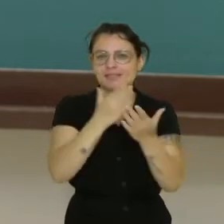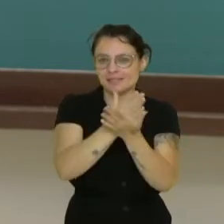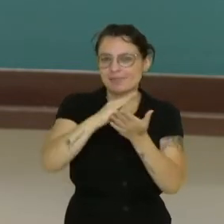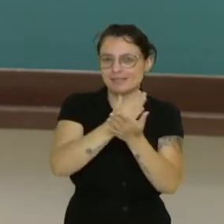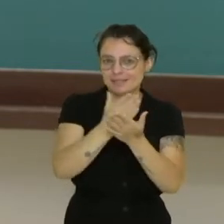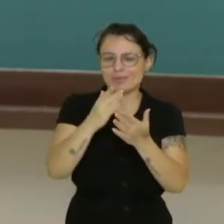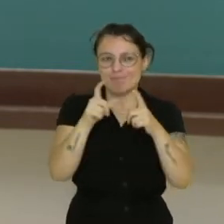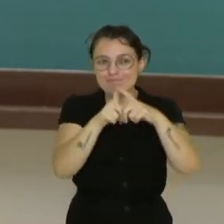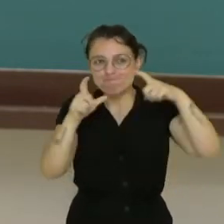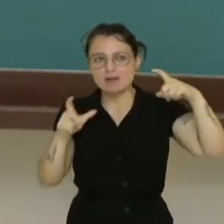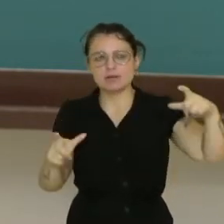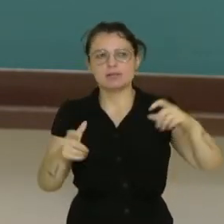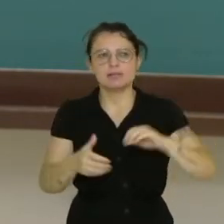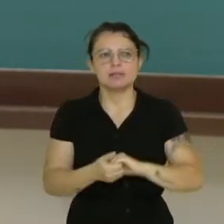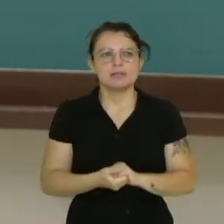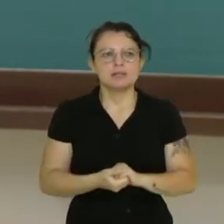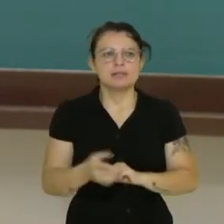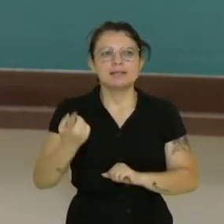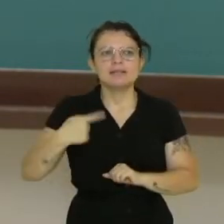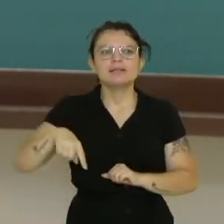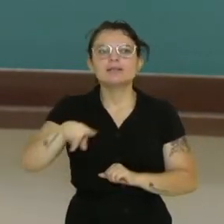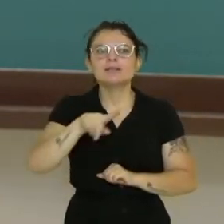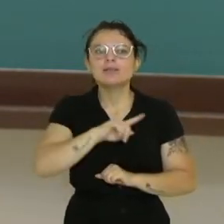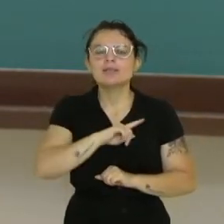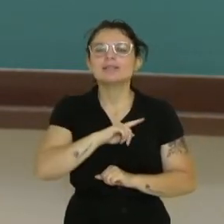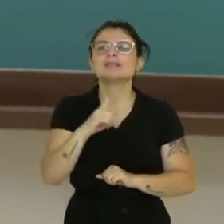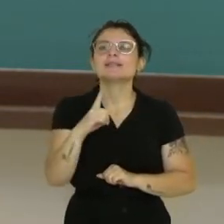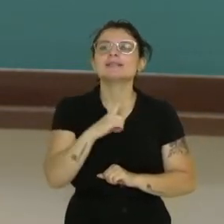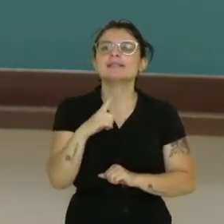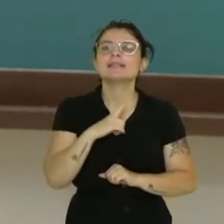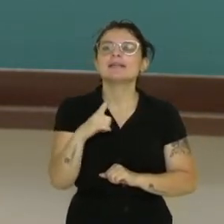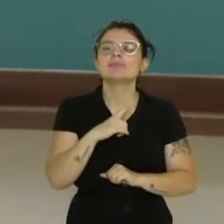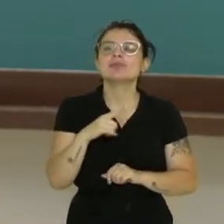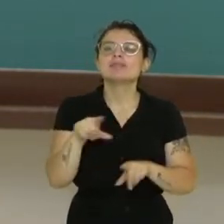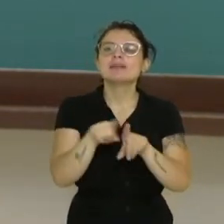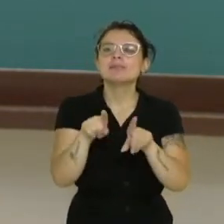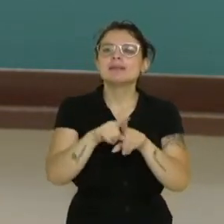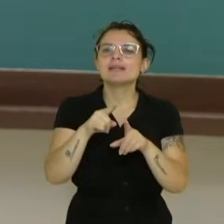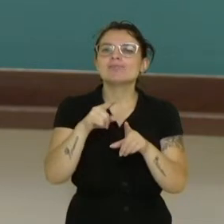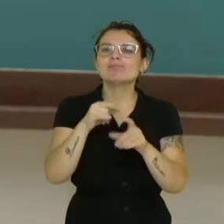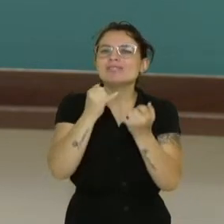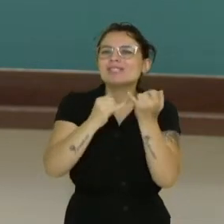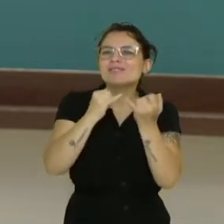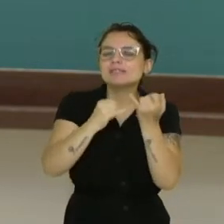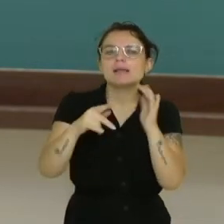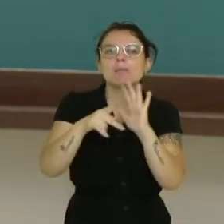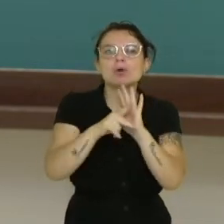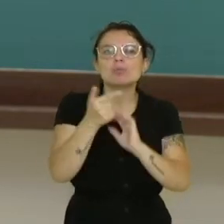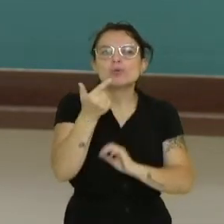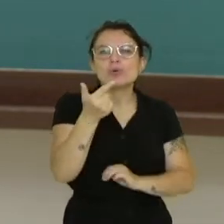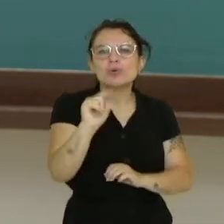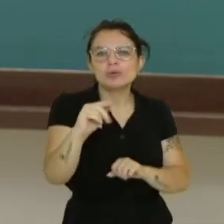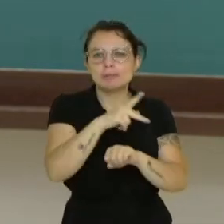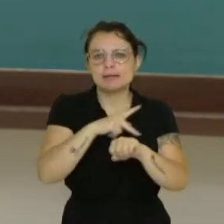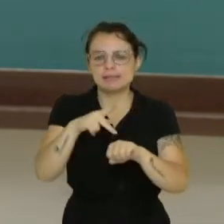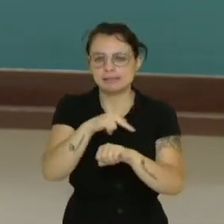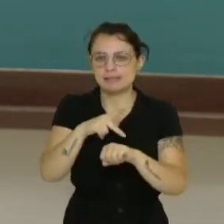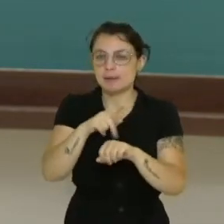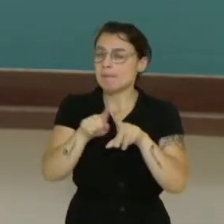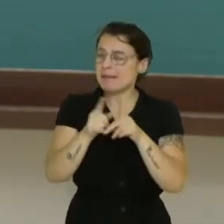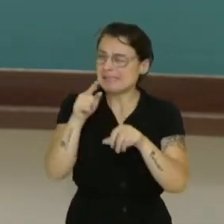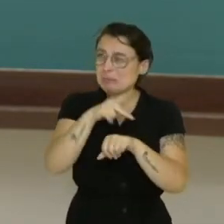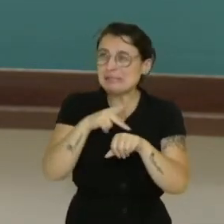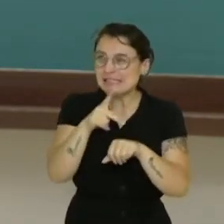Além disso, nós fazemos fronteira com outro país, que ele não é bem um